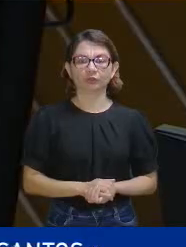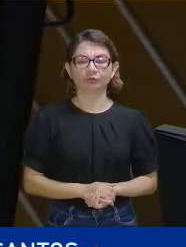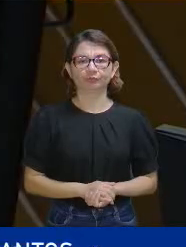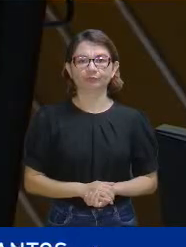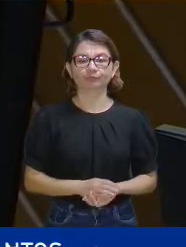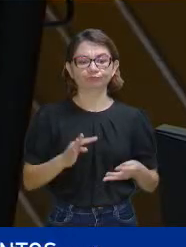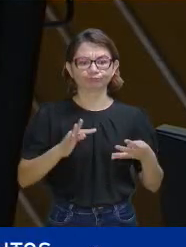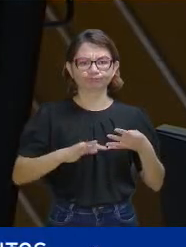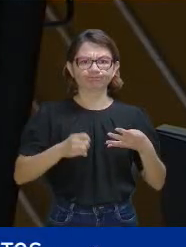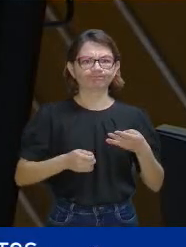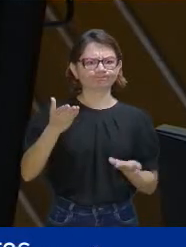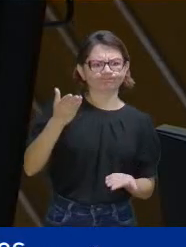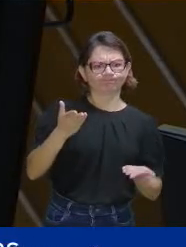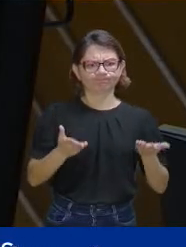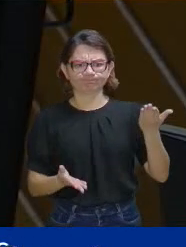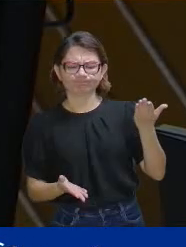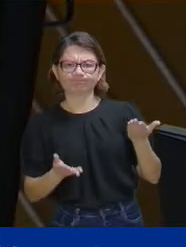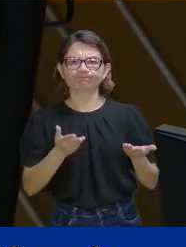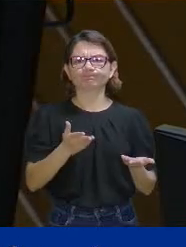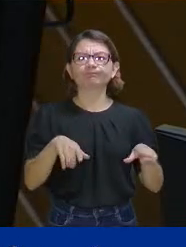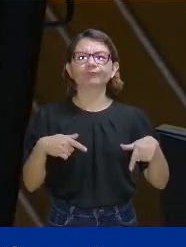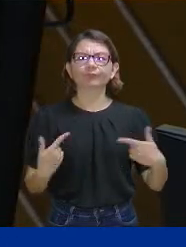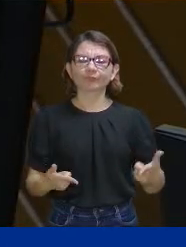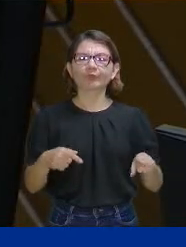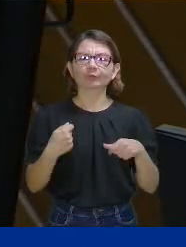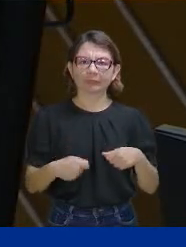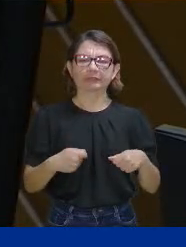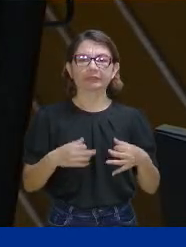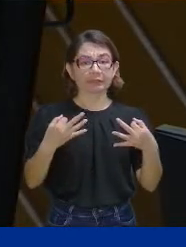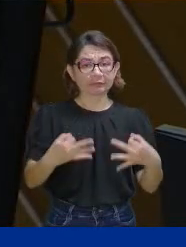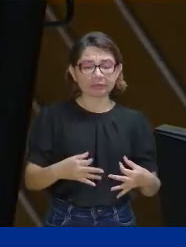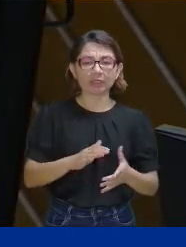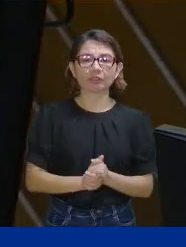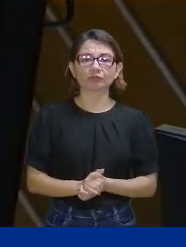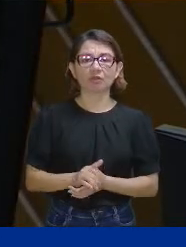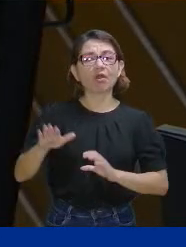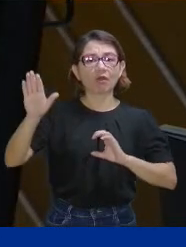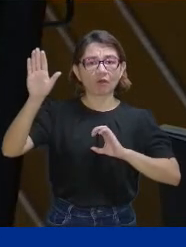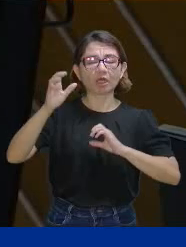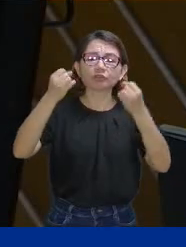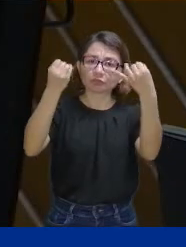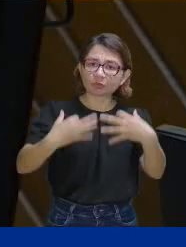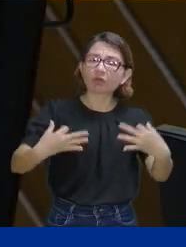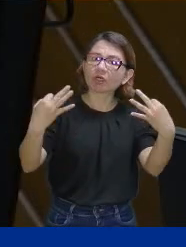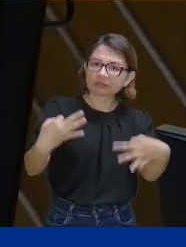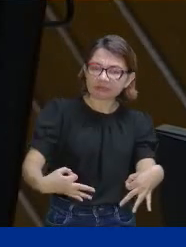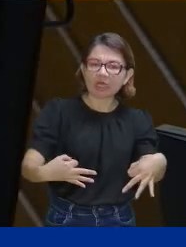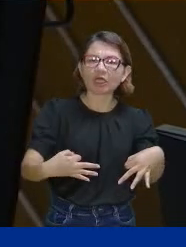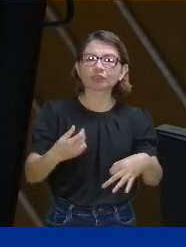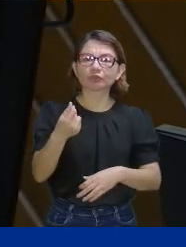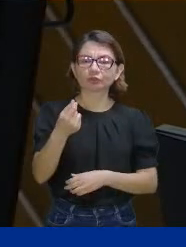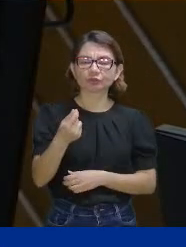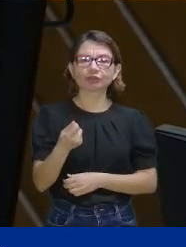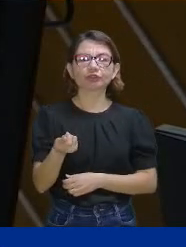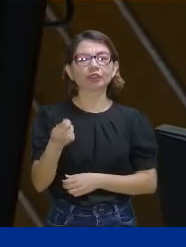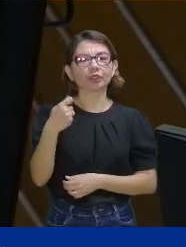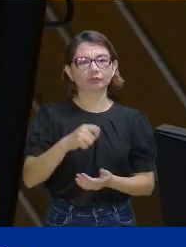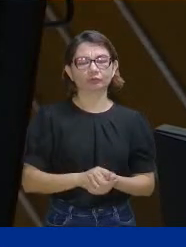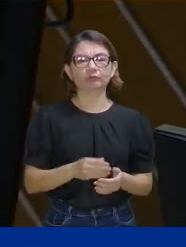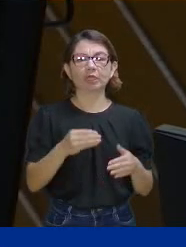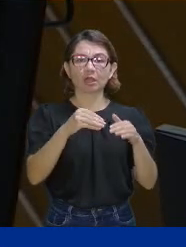desproporcional, pois a irregularidade é meramente formal e o candidato agiu de boa fé ao justificar o motivo do depósito em dinheiro. Ao